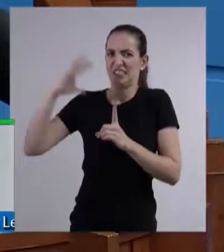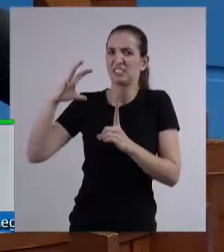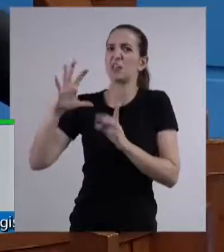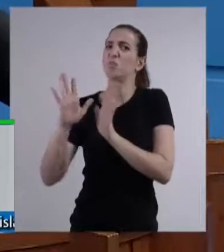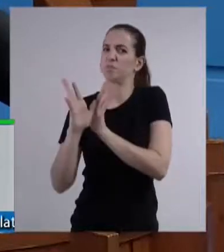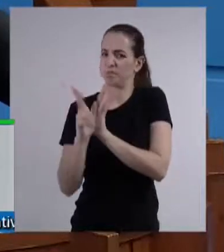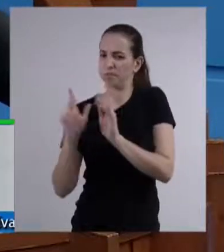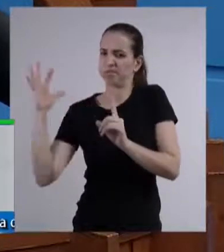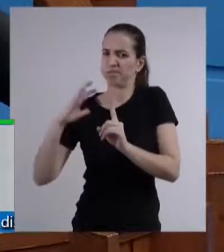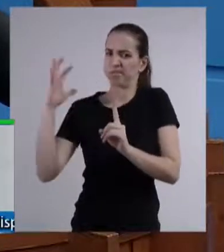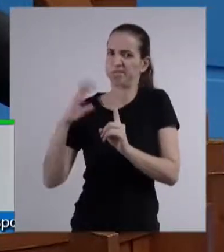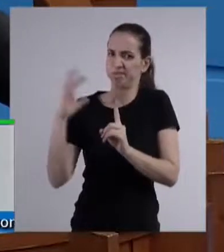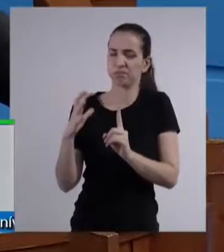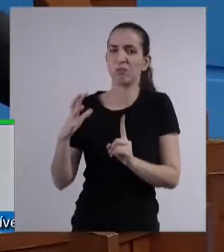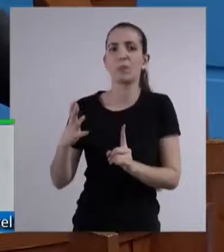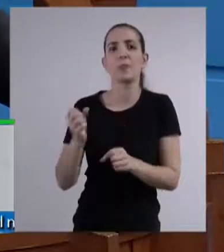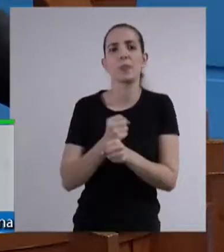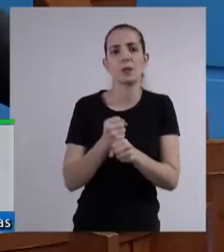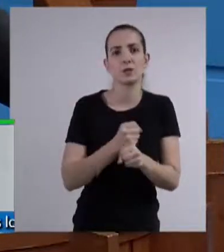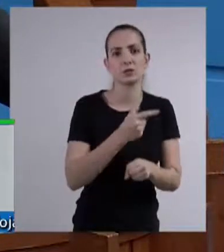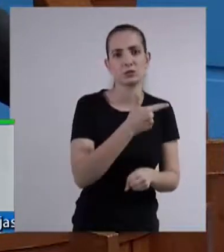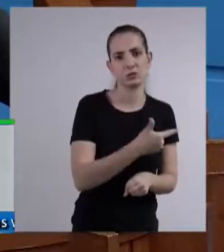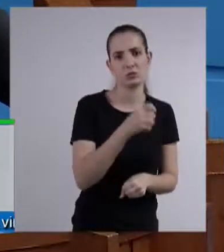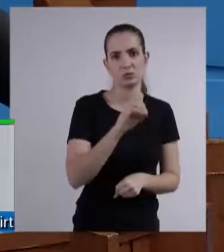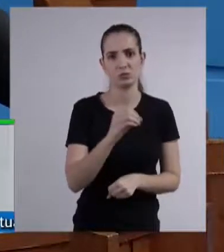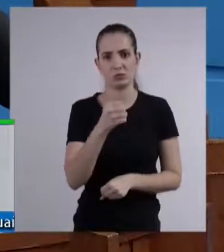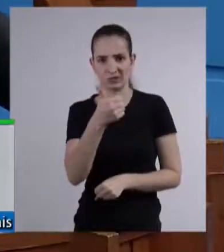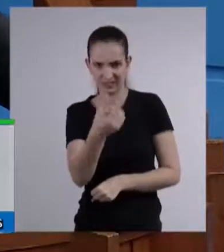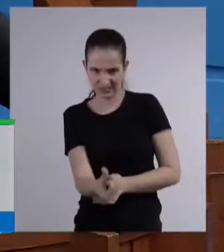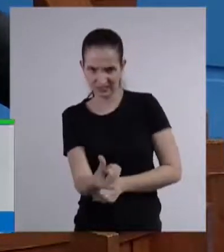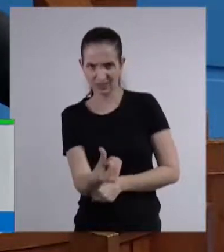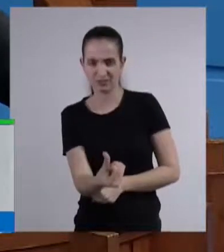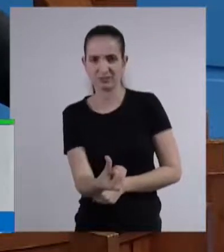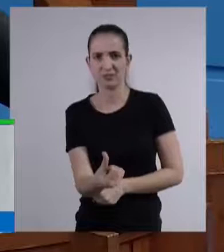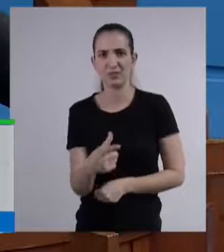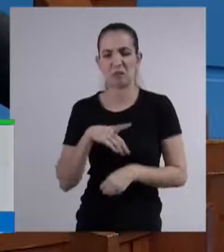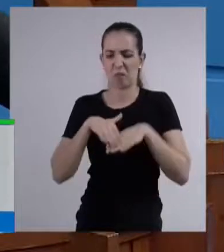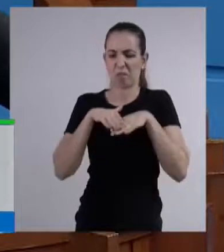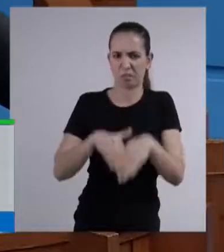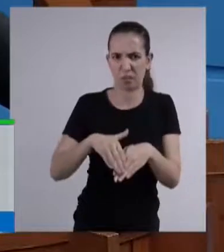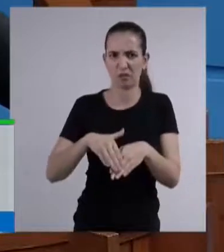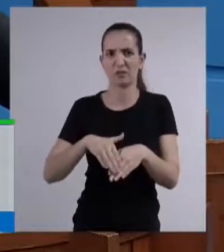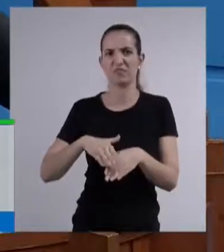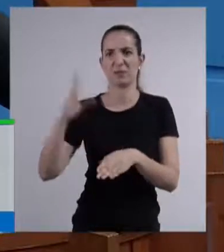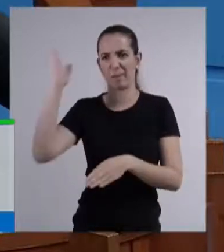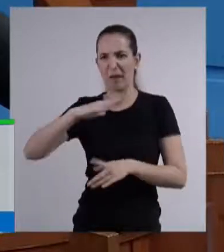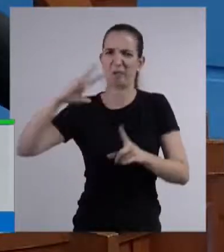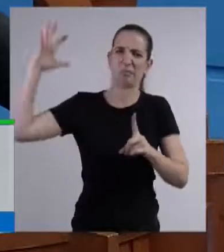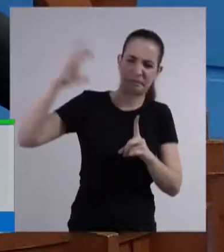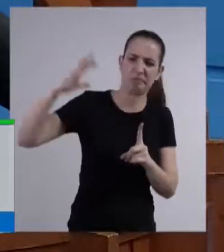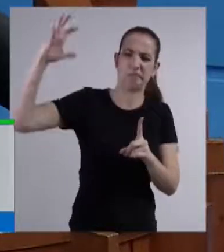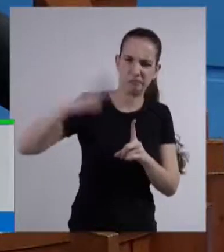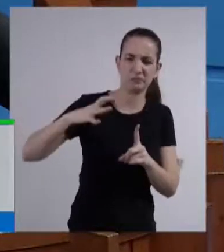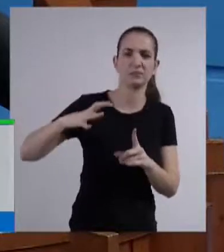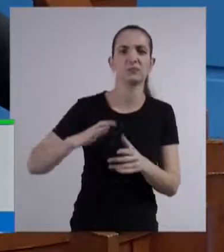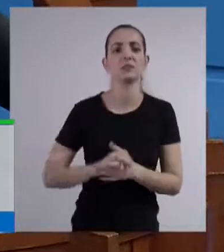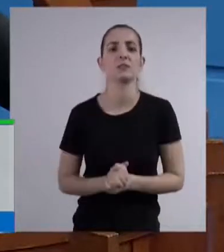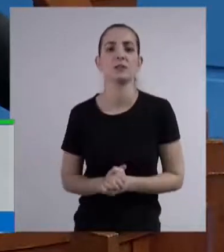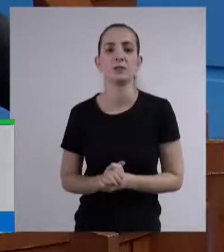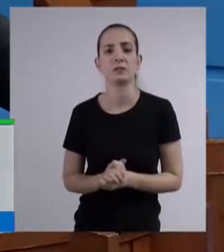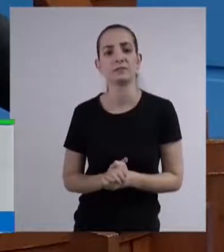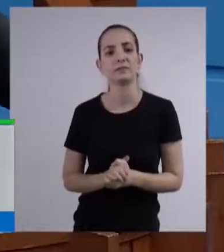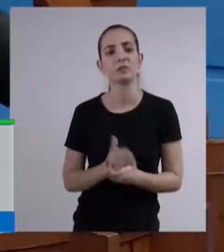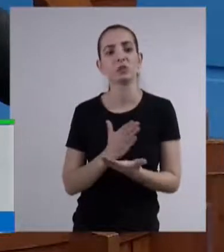em 2016, que na verdade começou antes, começou em